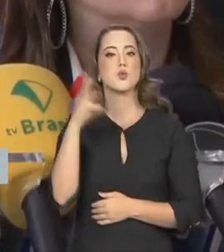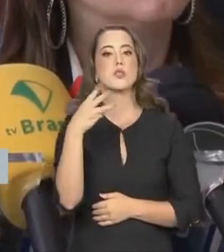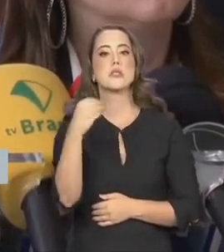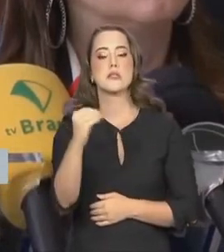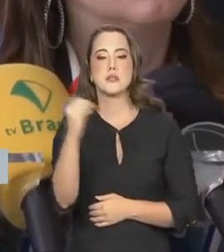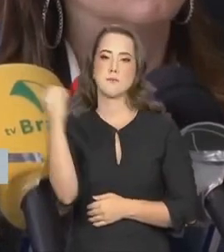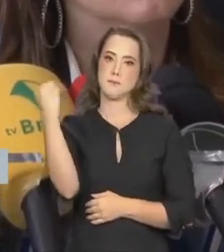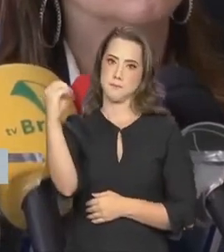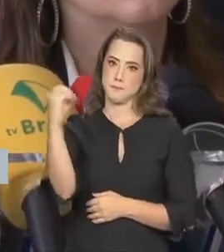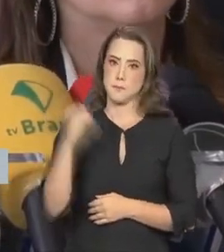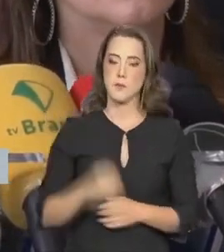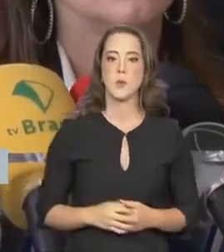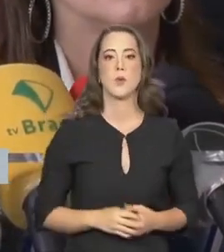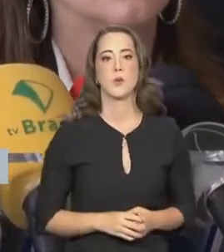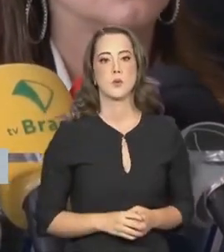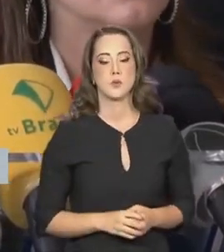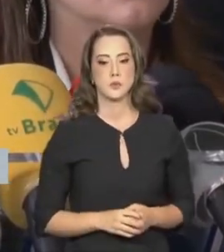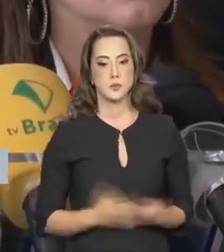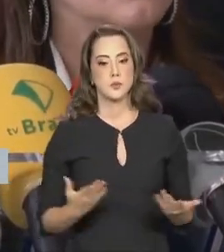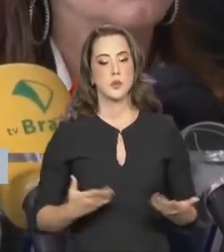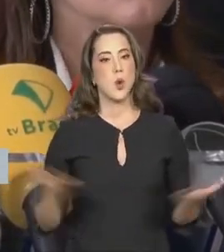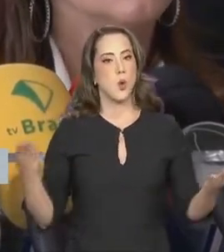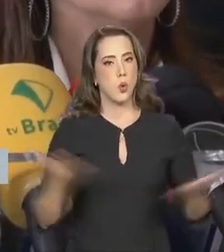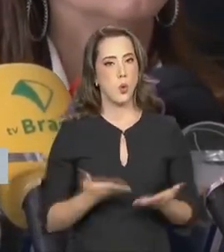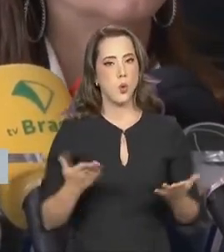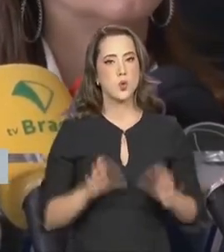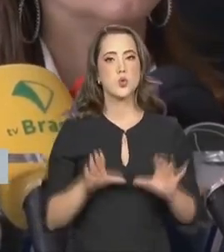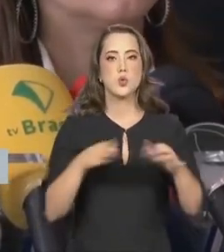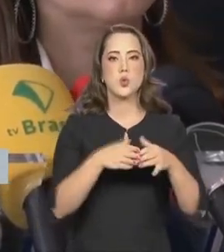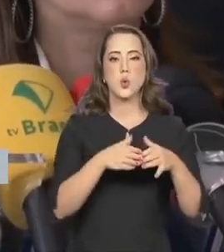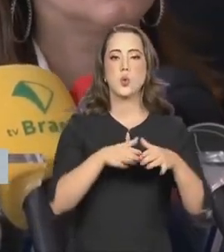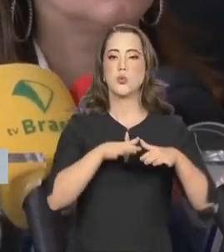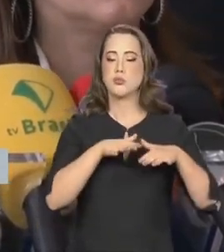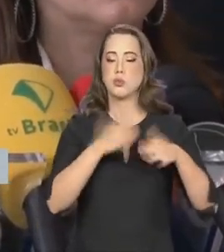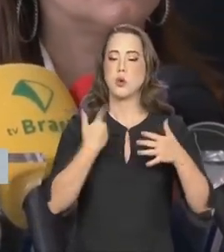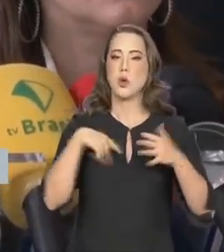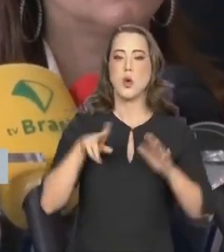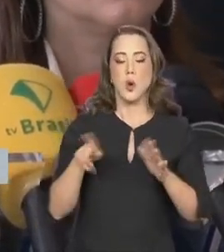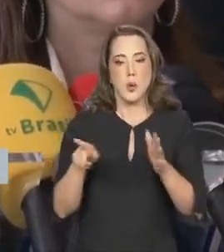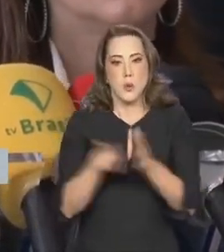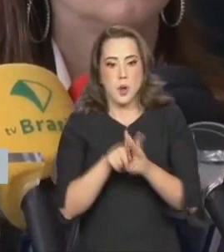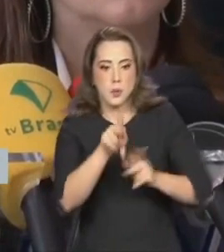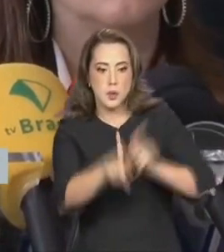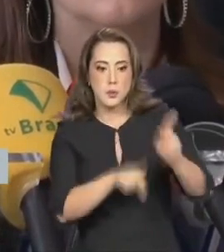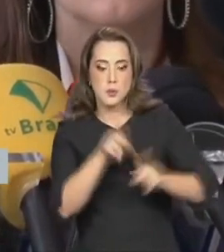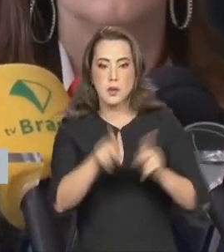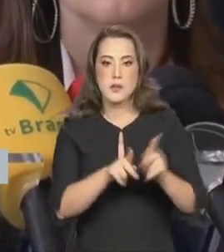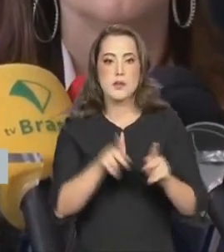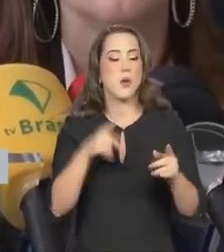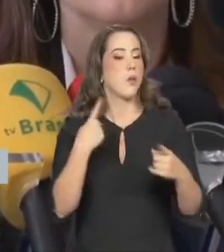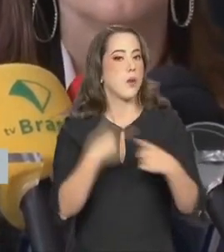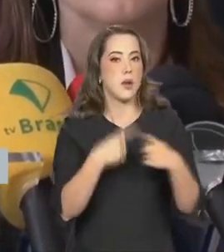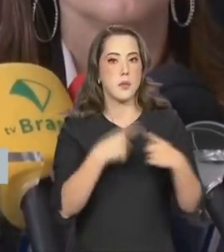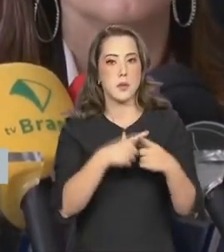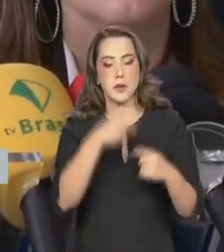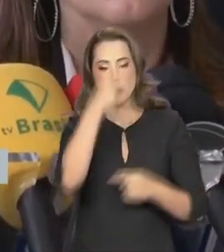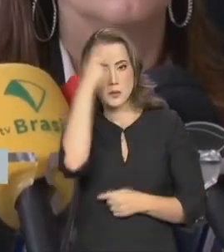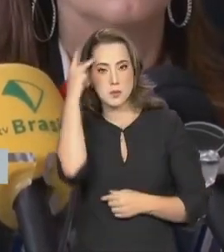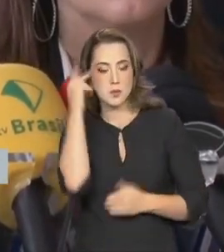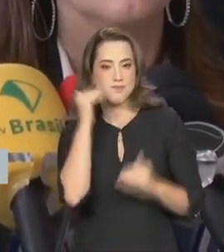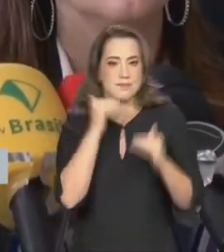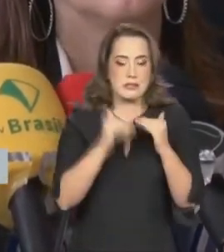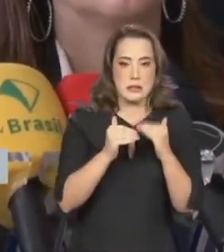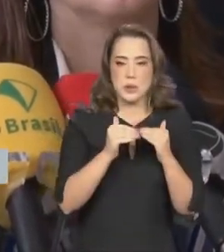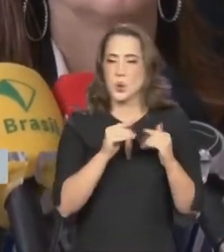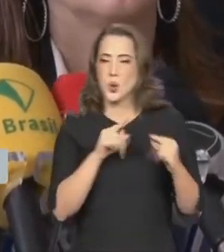de outubro. Os atuais movimentos populares são fruto de indignação e sentimento de